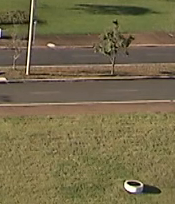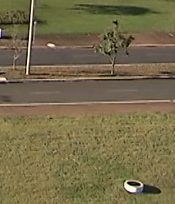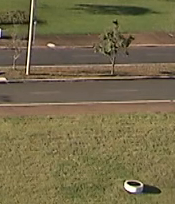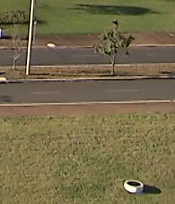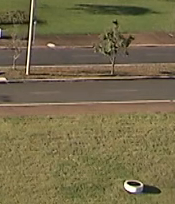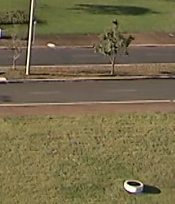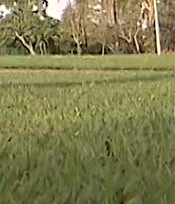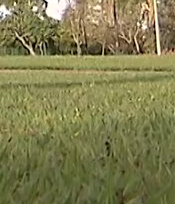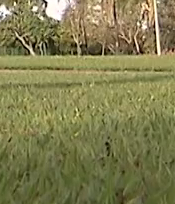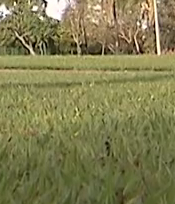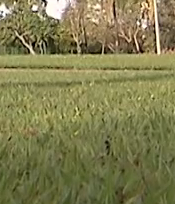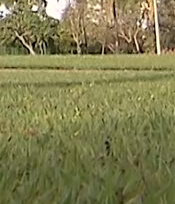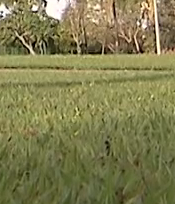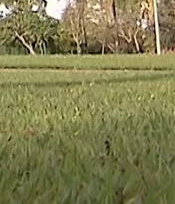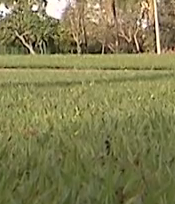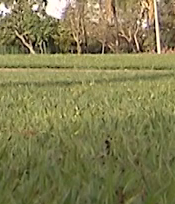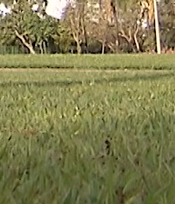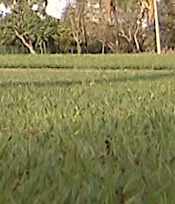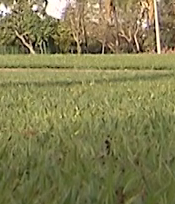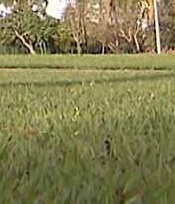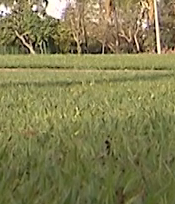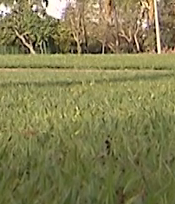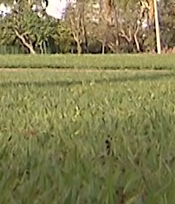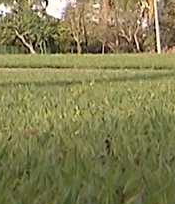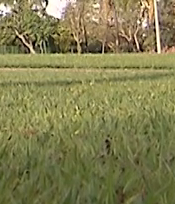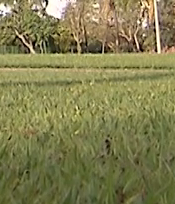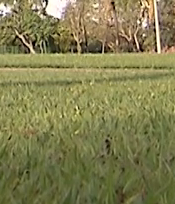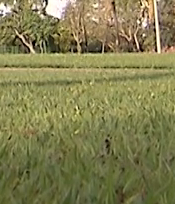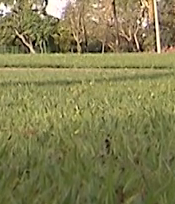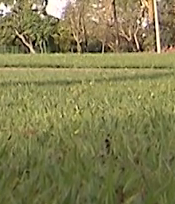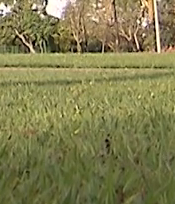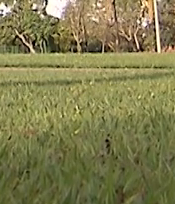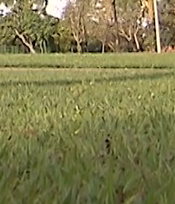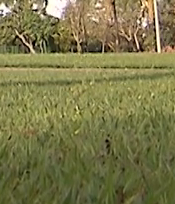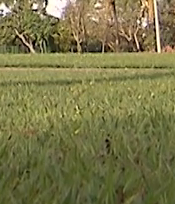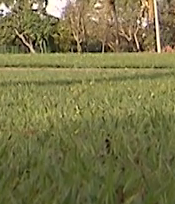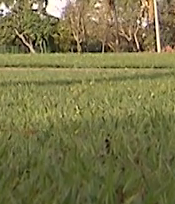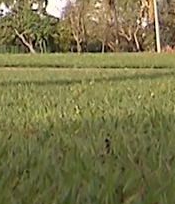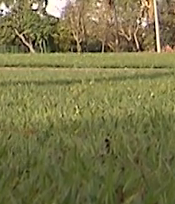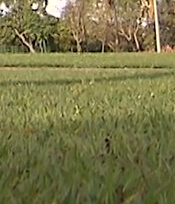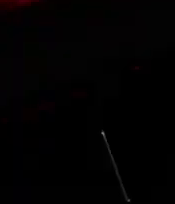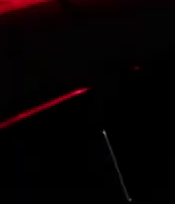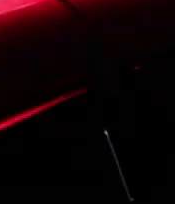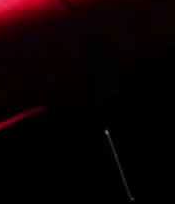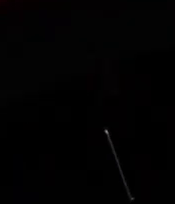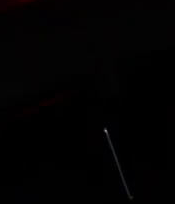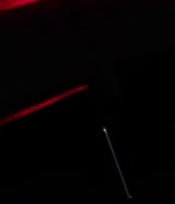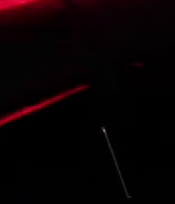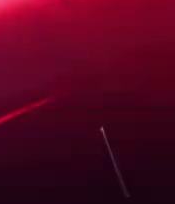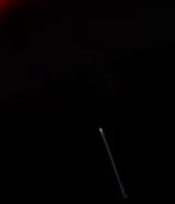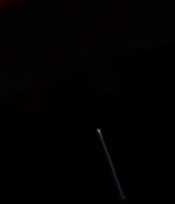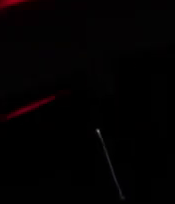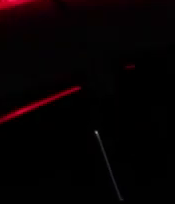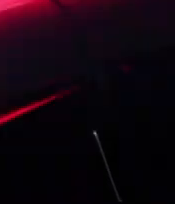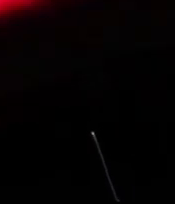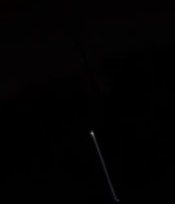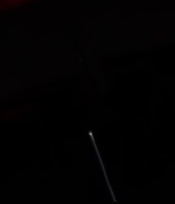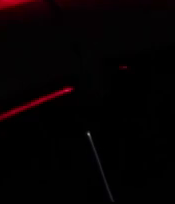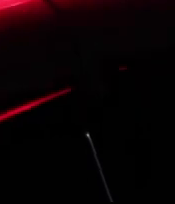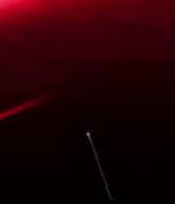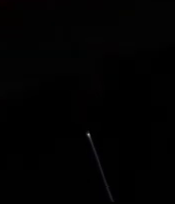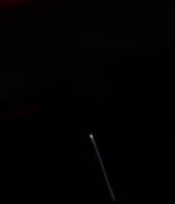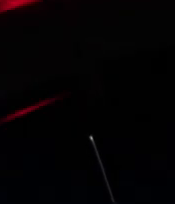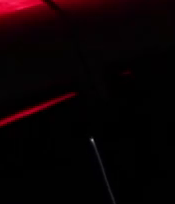ao STJ conforme o processo a vítima foi assaltada por dois homens em uma moto e acionou imediatamente a